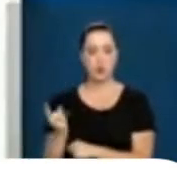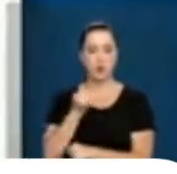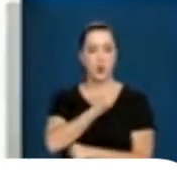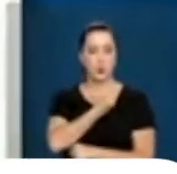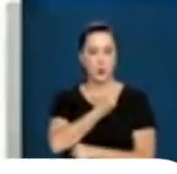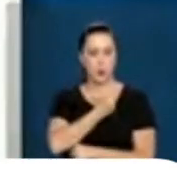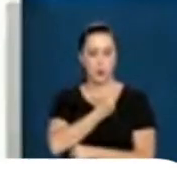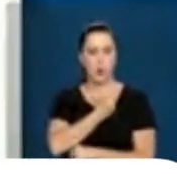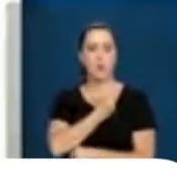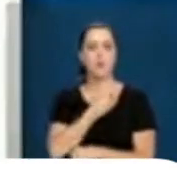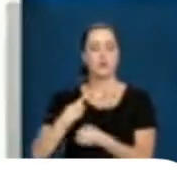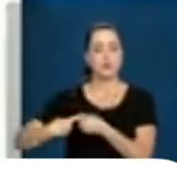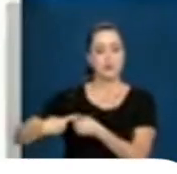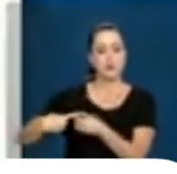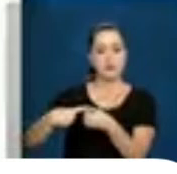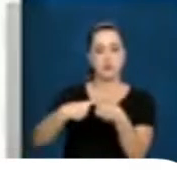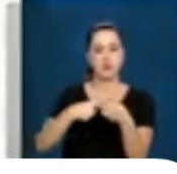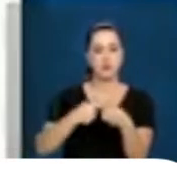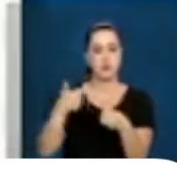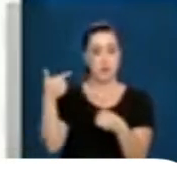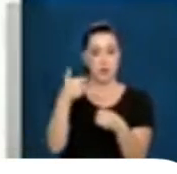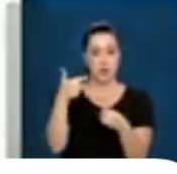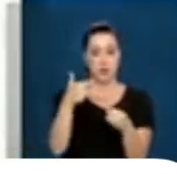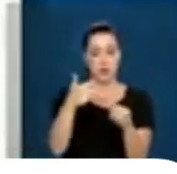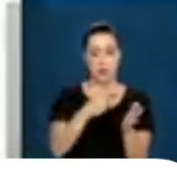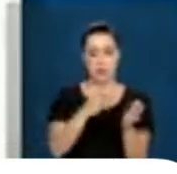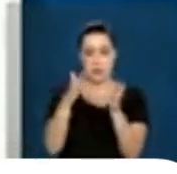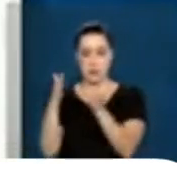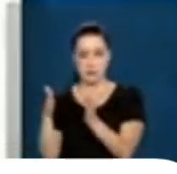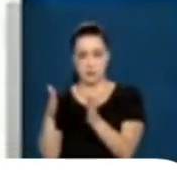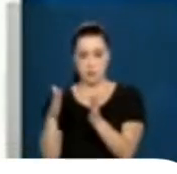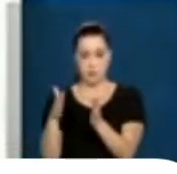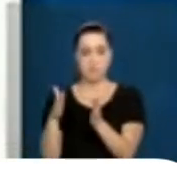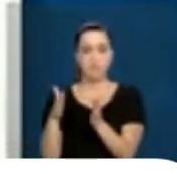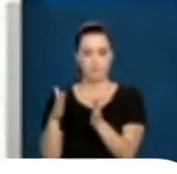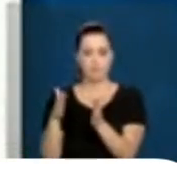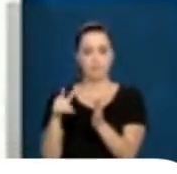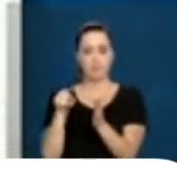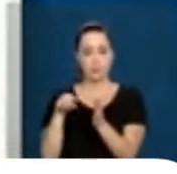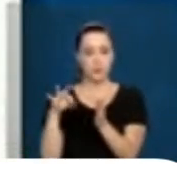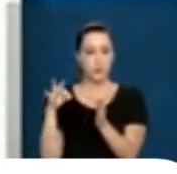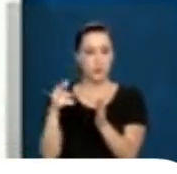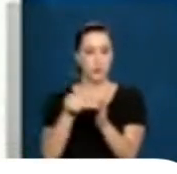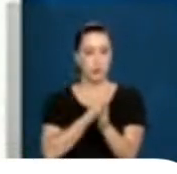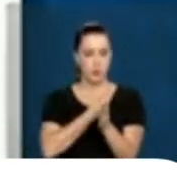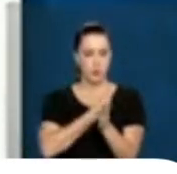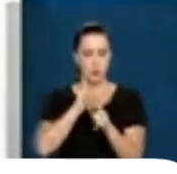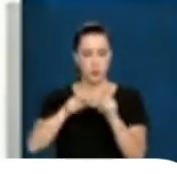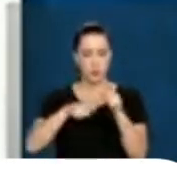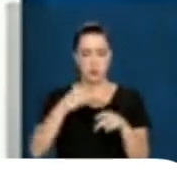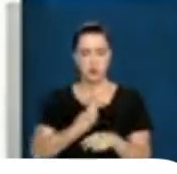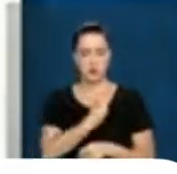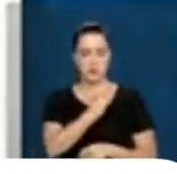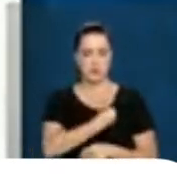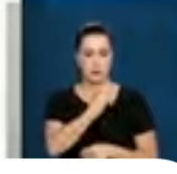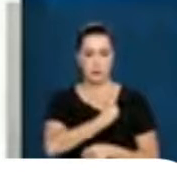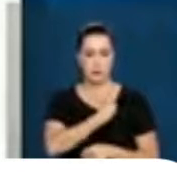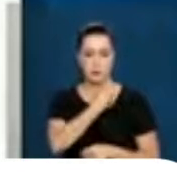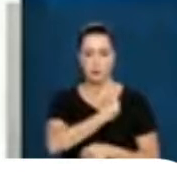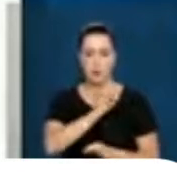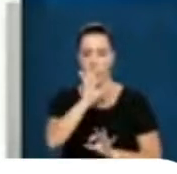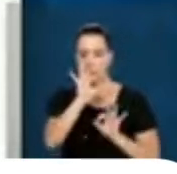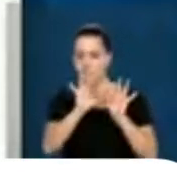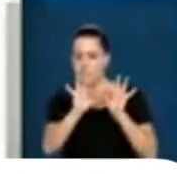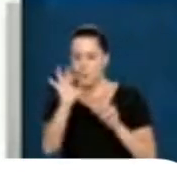de municípios ali na segunda coluna, o total de habitantes, e fizemos esta proporção para